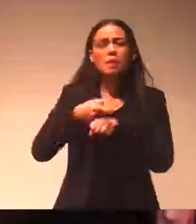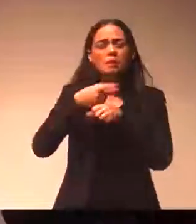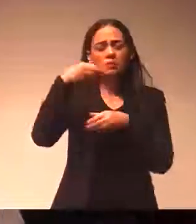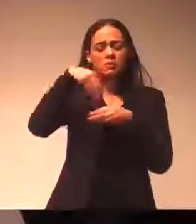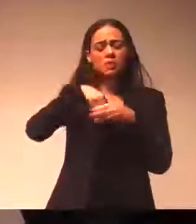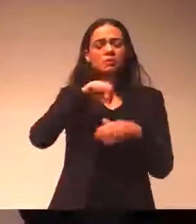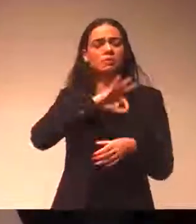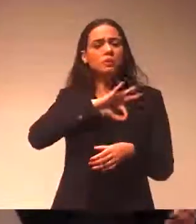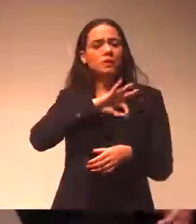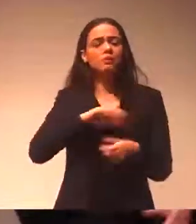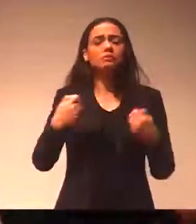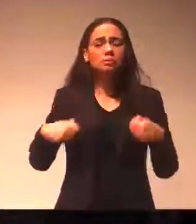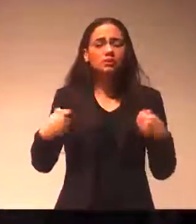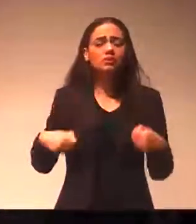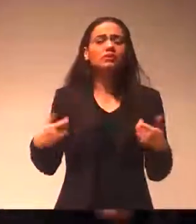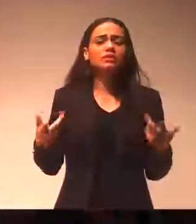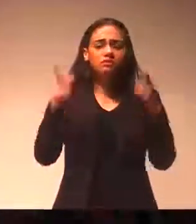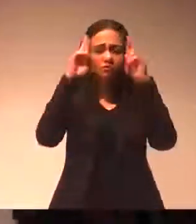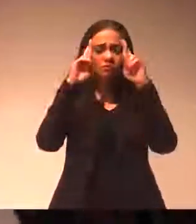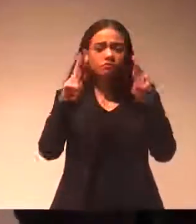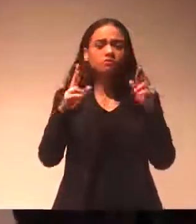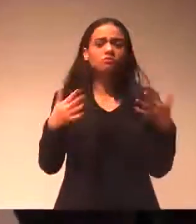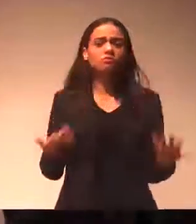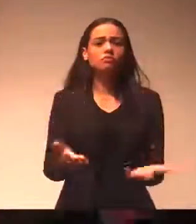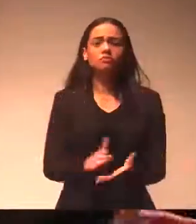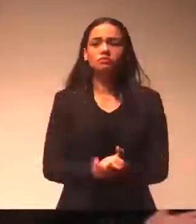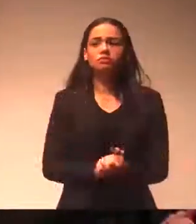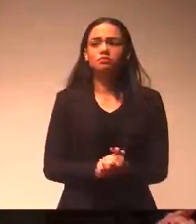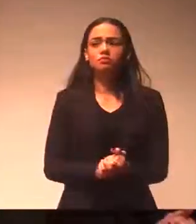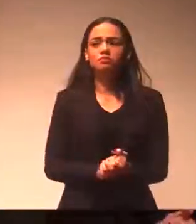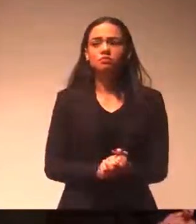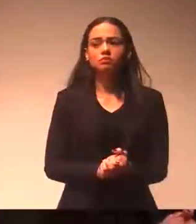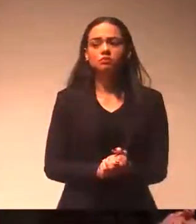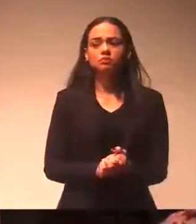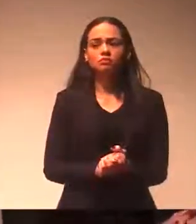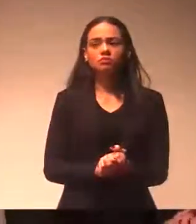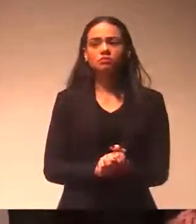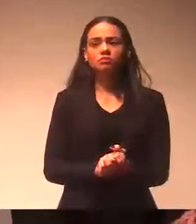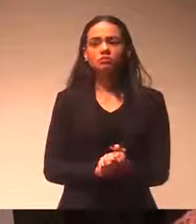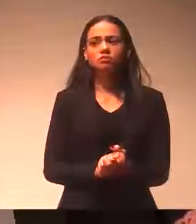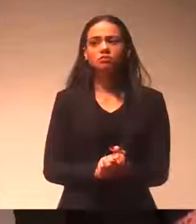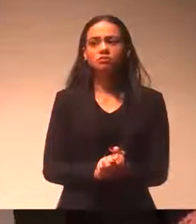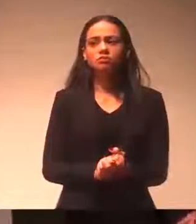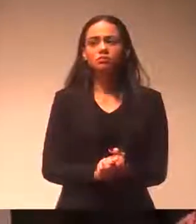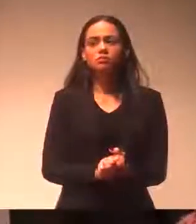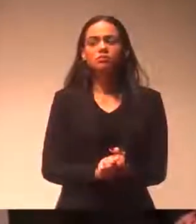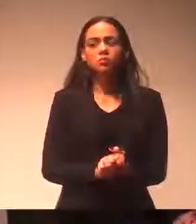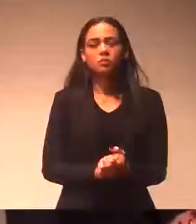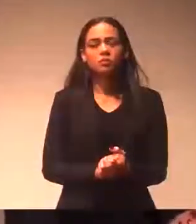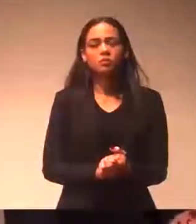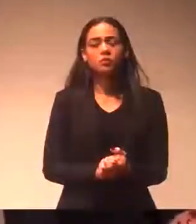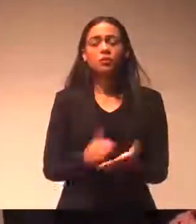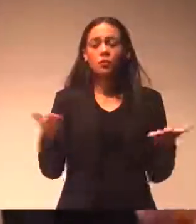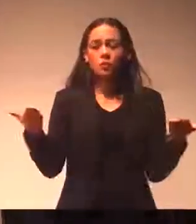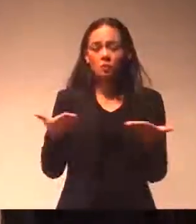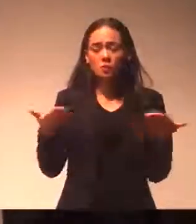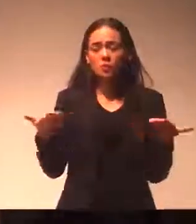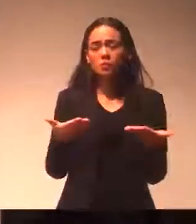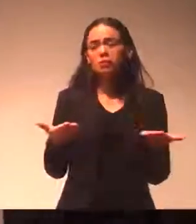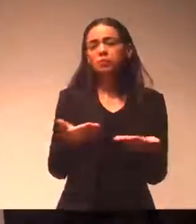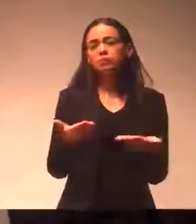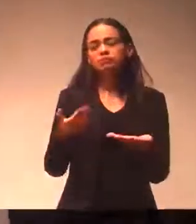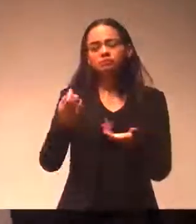que vai entrar agora, ela é fundamental nesse sentido, essa reforma administrativa que a gente ainda não entendeu bem,